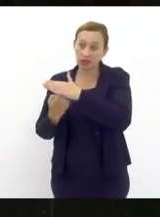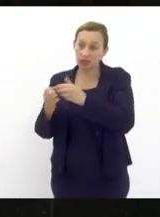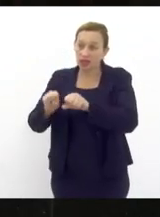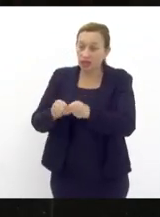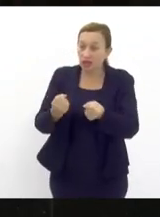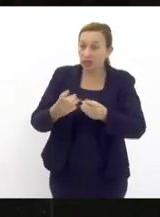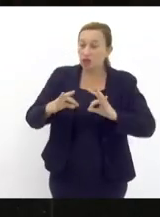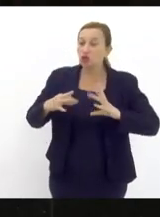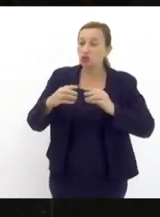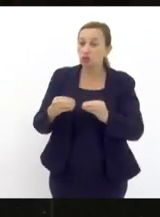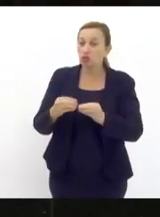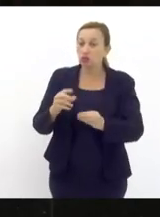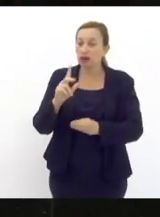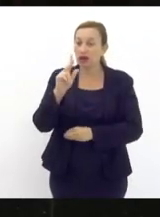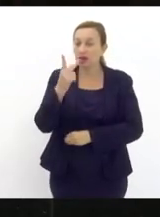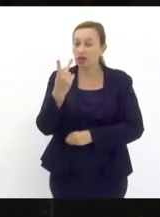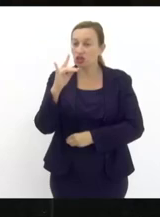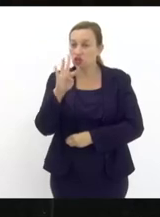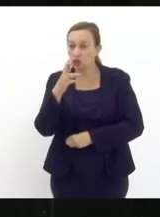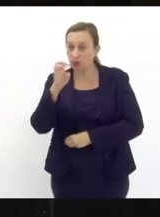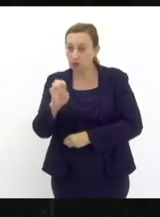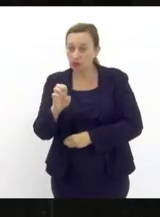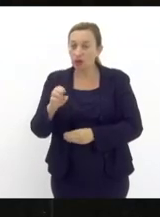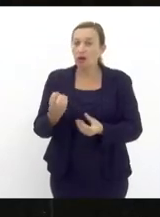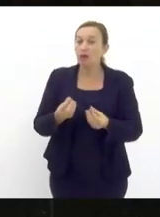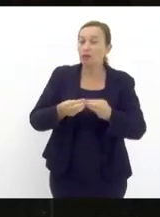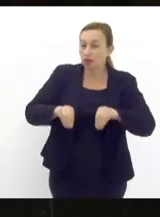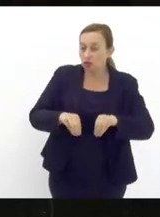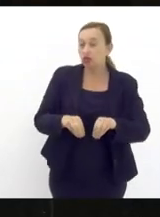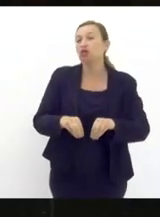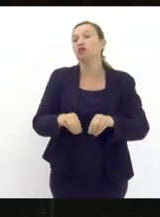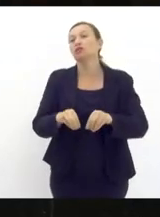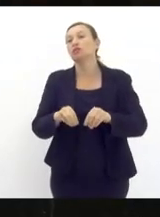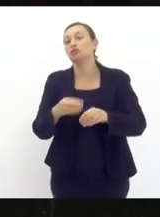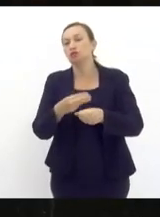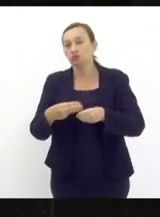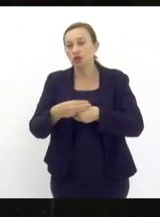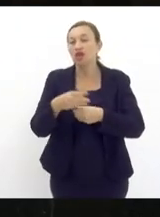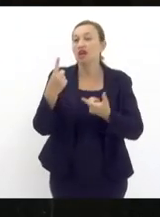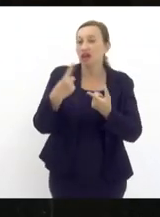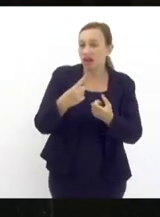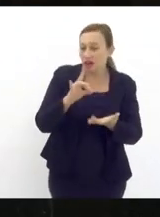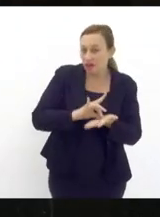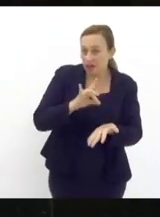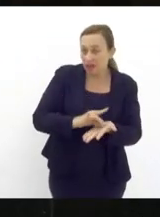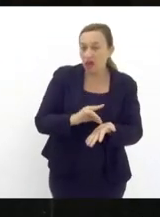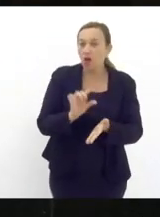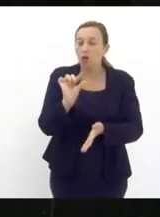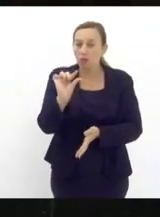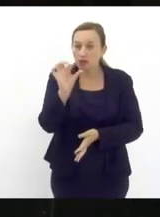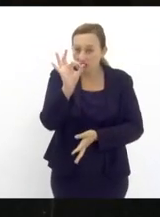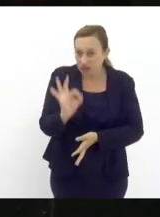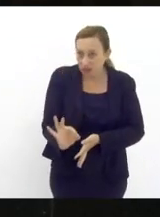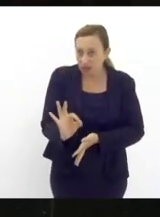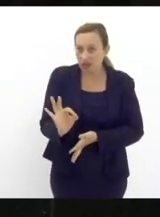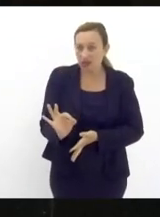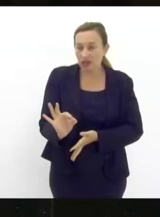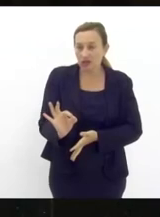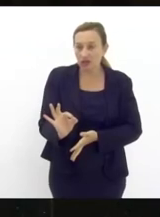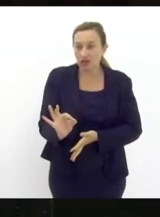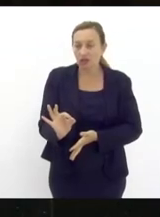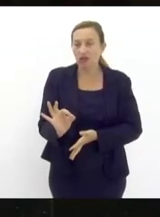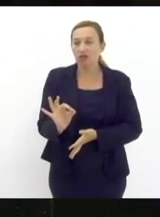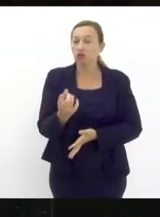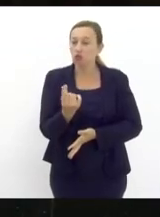colocar os hidrômetros causando danos aos municípios é bem verdade que uma pequena percentagem da receita